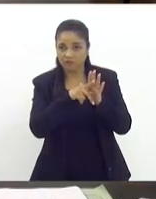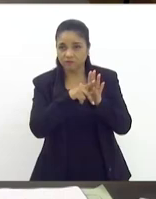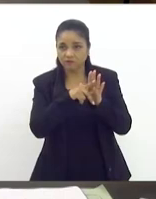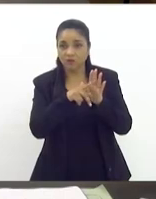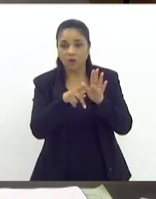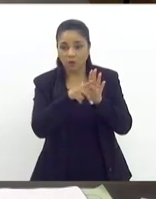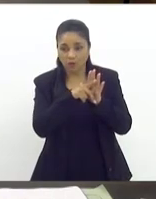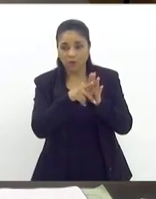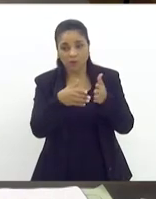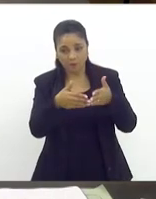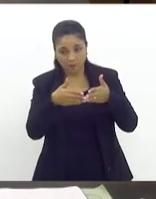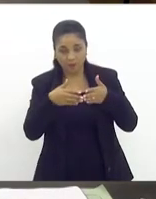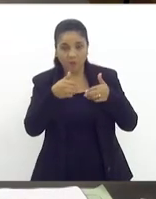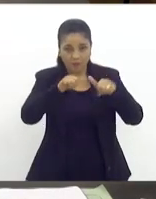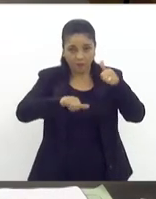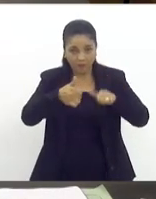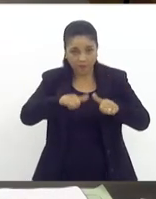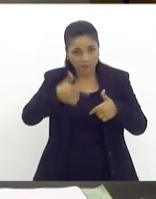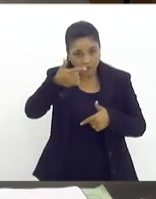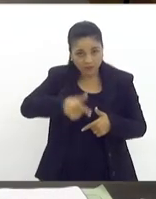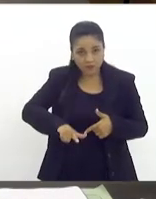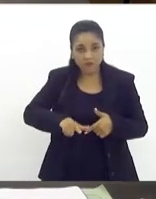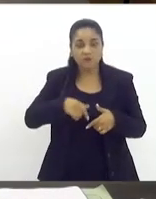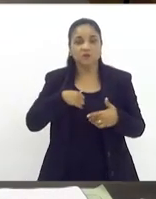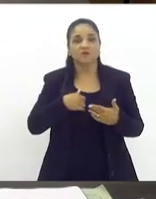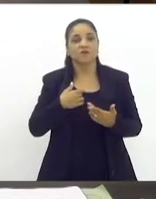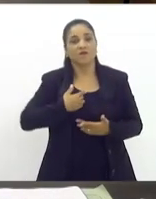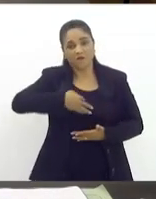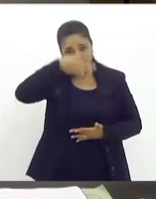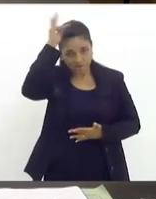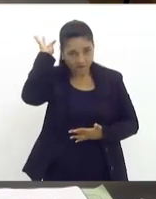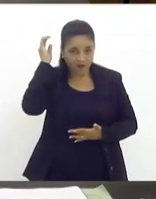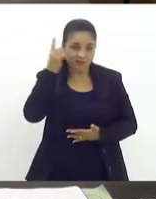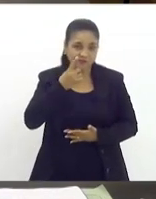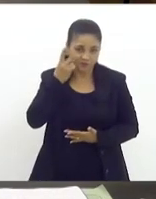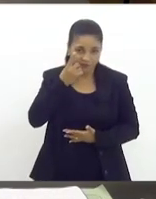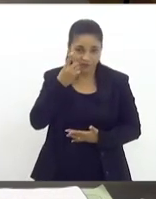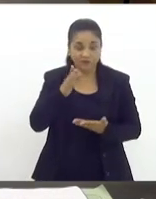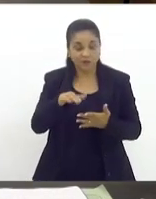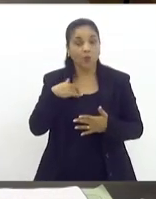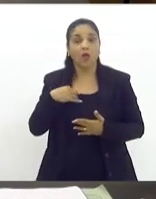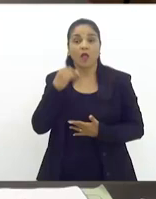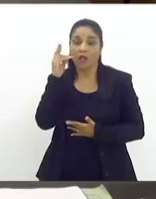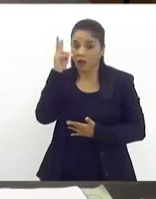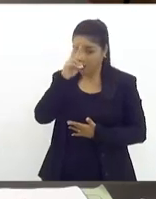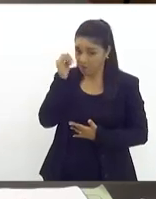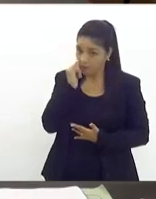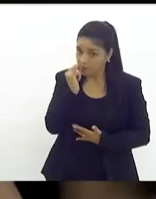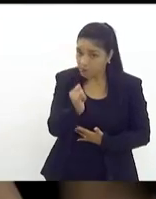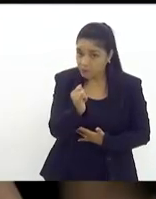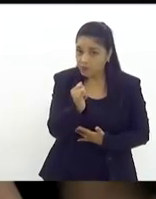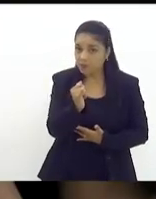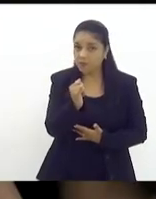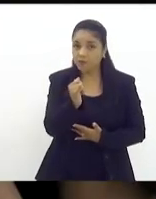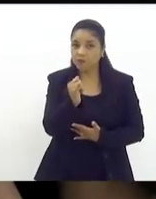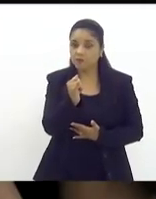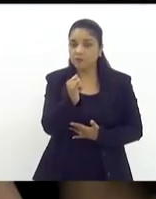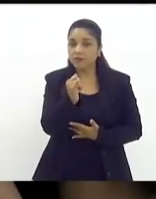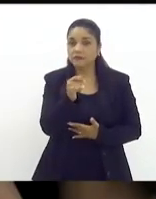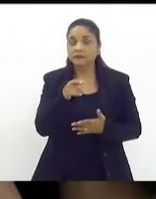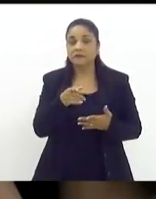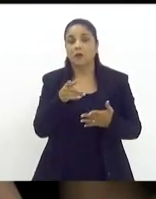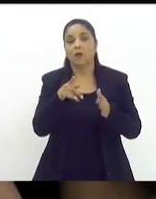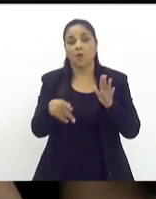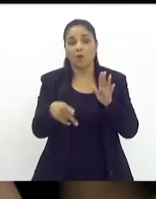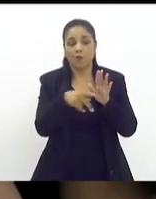com vistas ao gabinete do deputado Fred Pacheco. Passo ao 8 da Eu queria só lembrar, senhor presidente, que está em